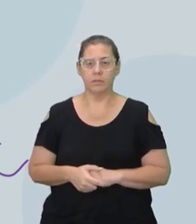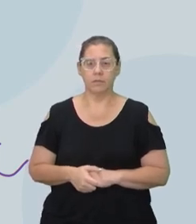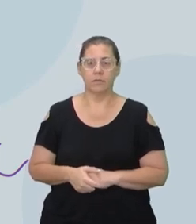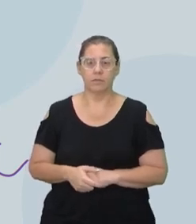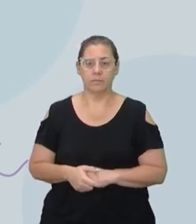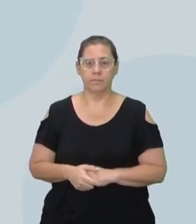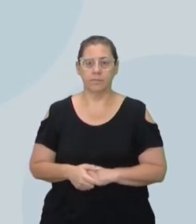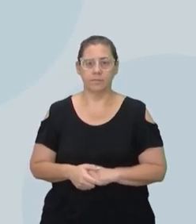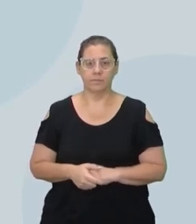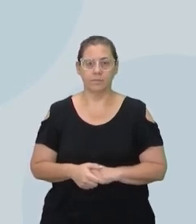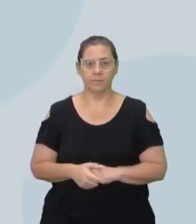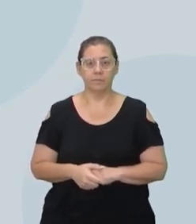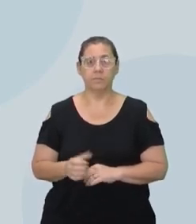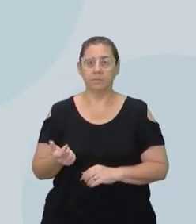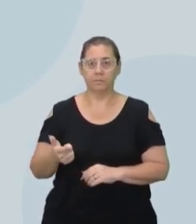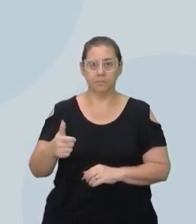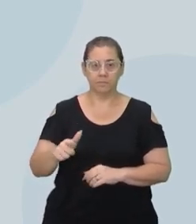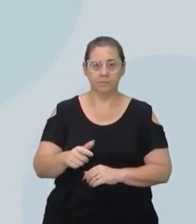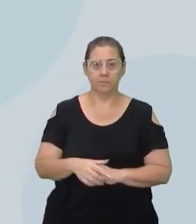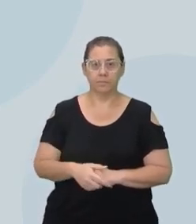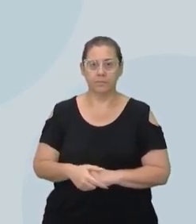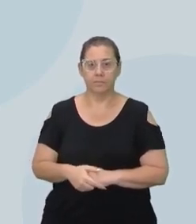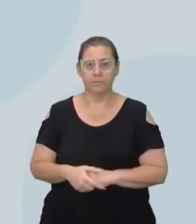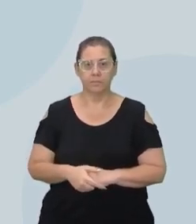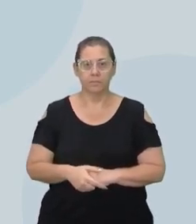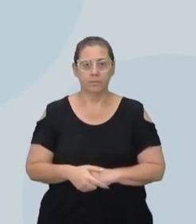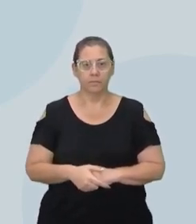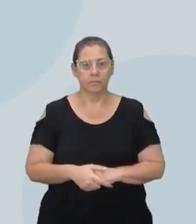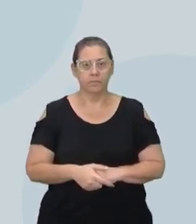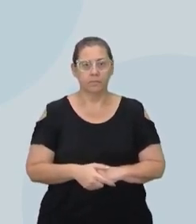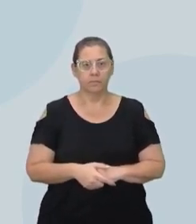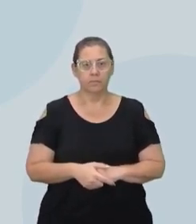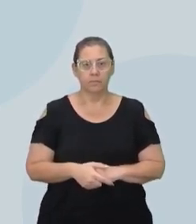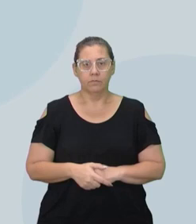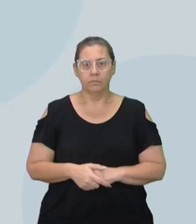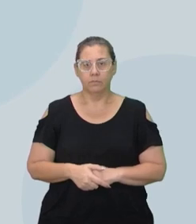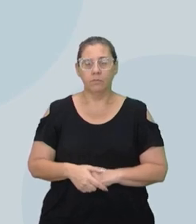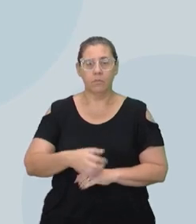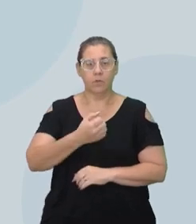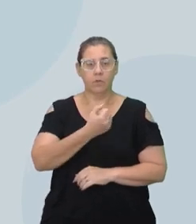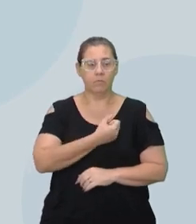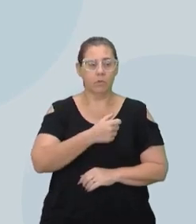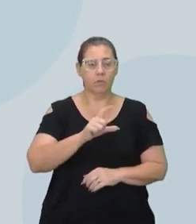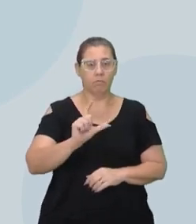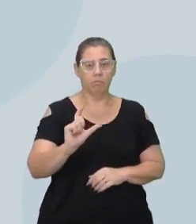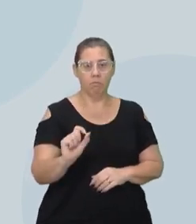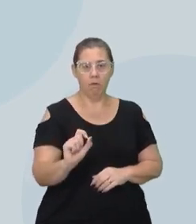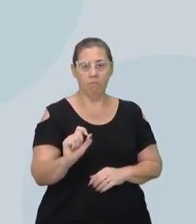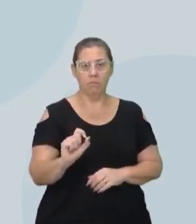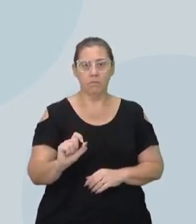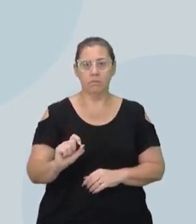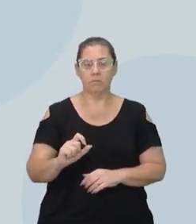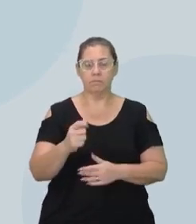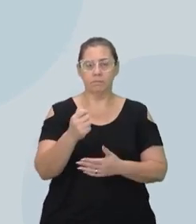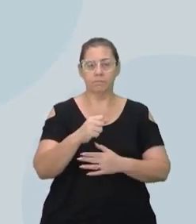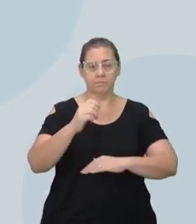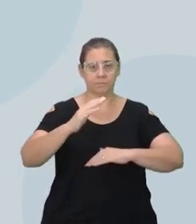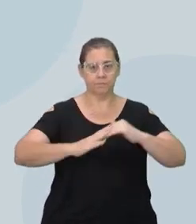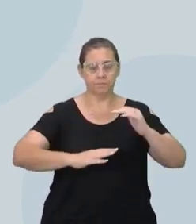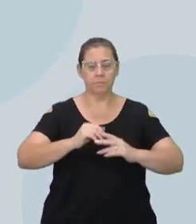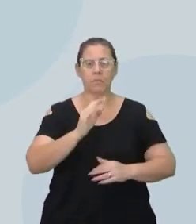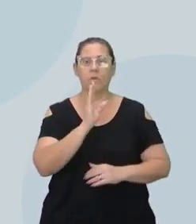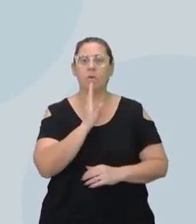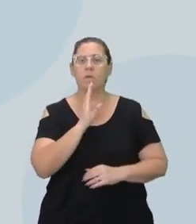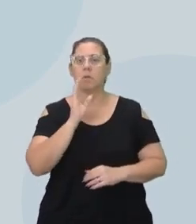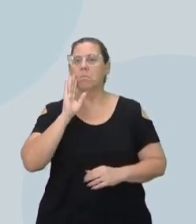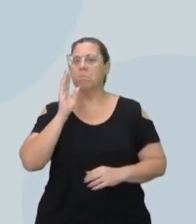C. Próxima é a questão 10. Descrição da habilidade. Conhecer